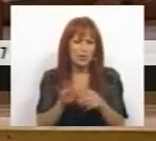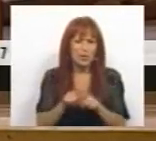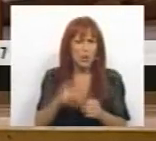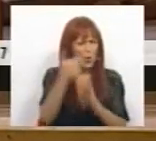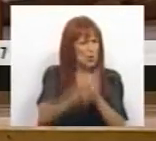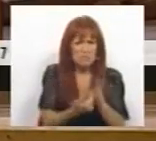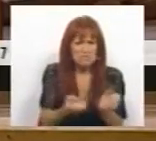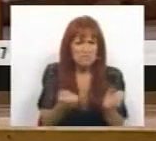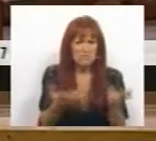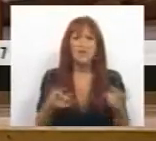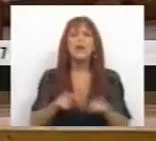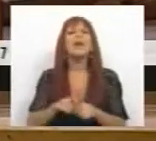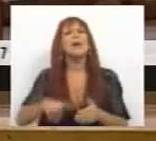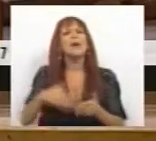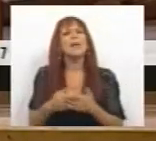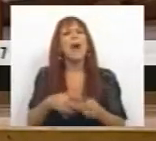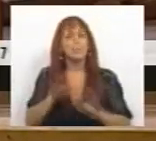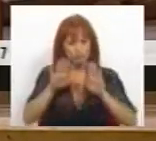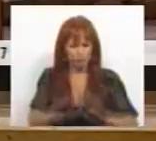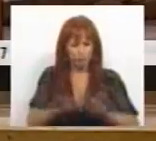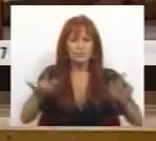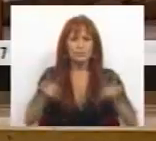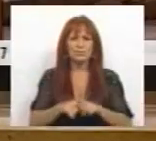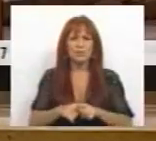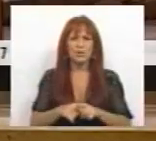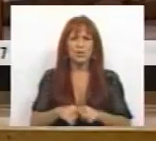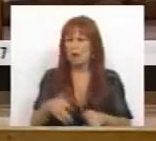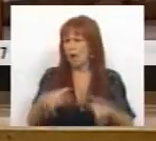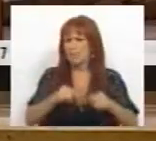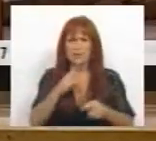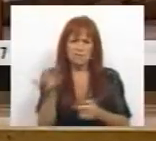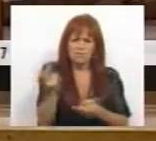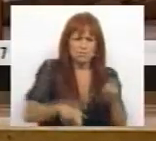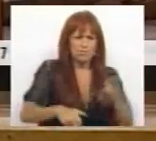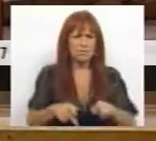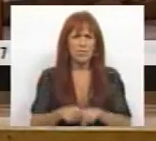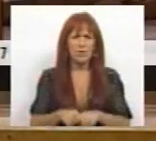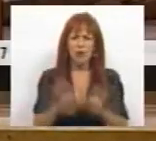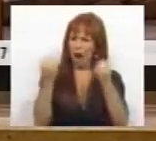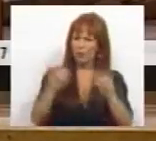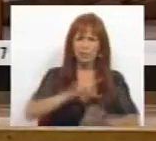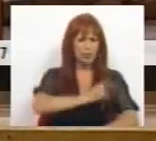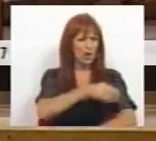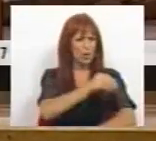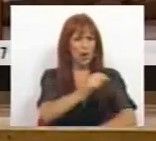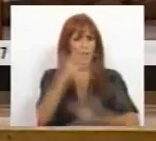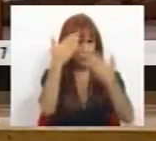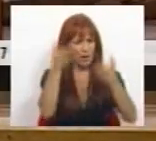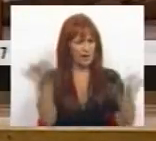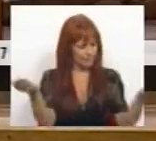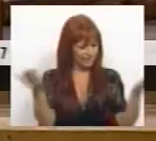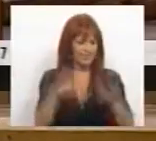com a Constituição e que coloca um travão nas inadmissíveis ingerências na autonomia do poder local